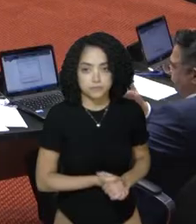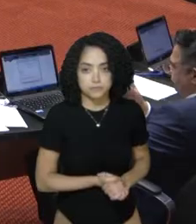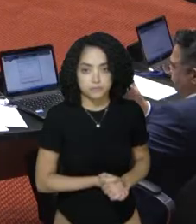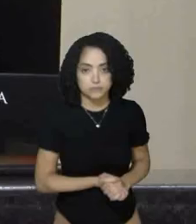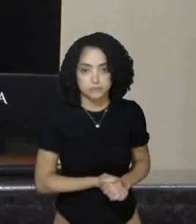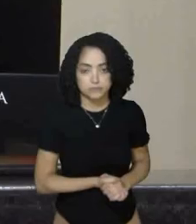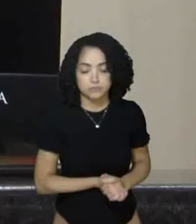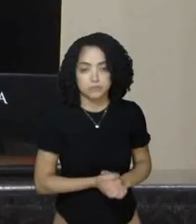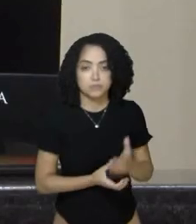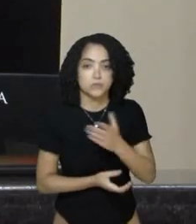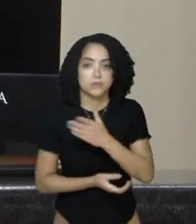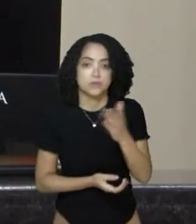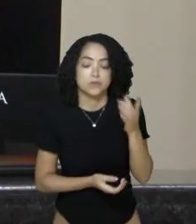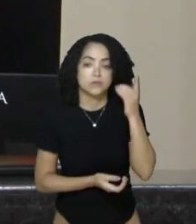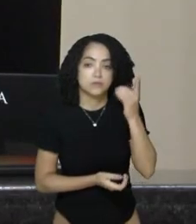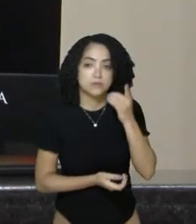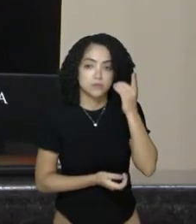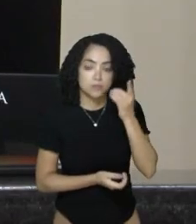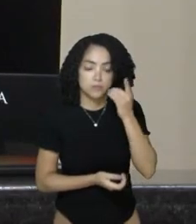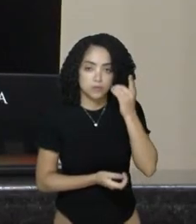senhores deputados.